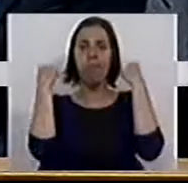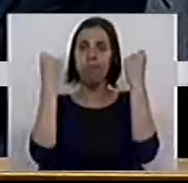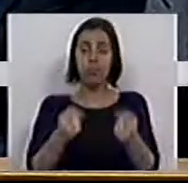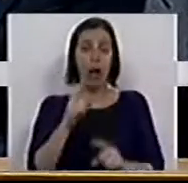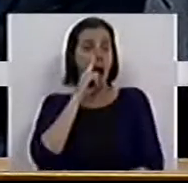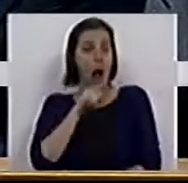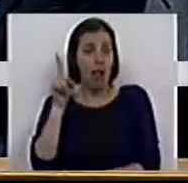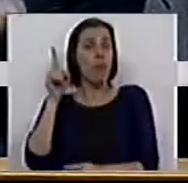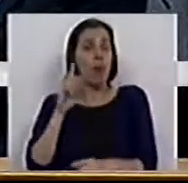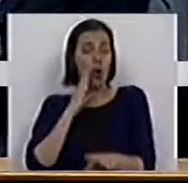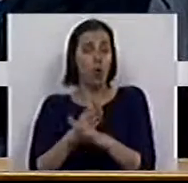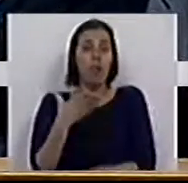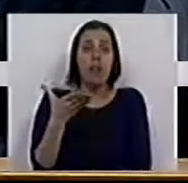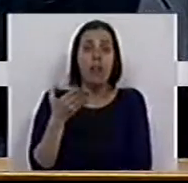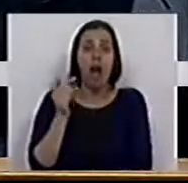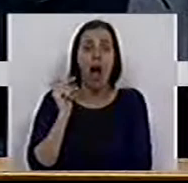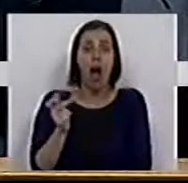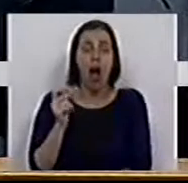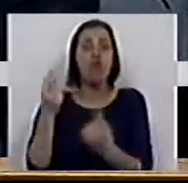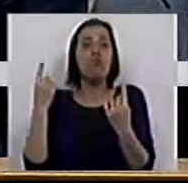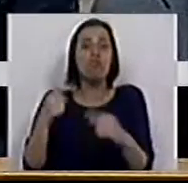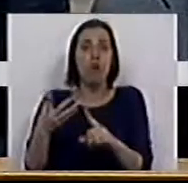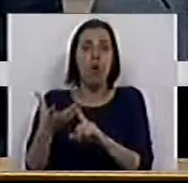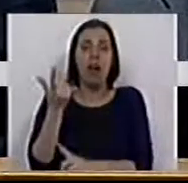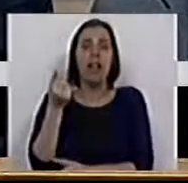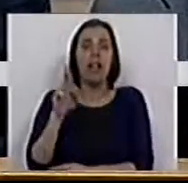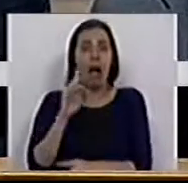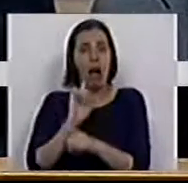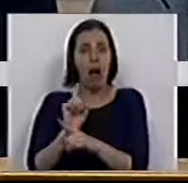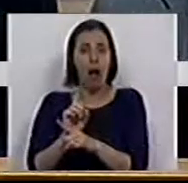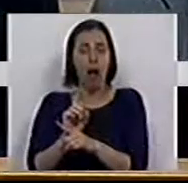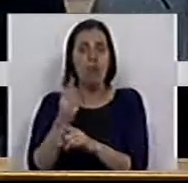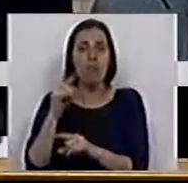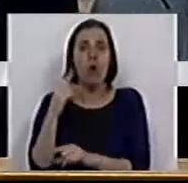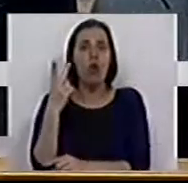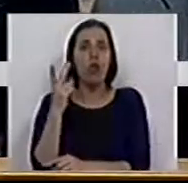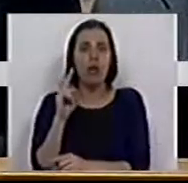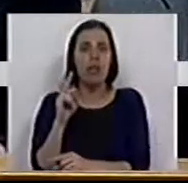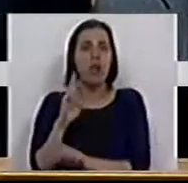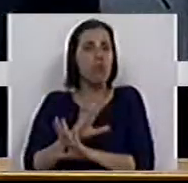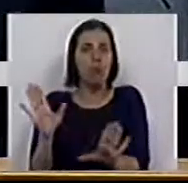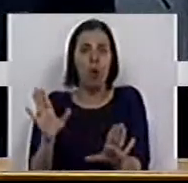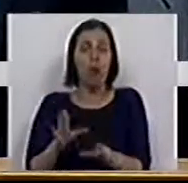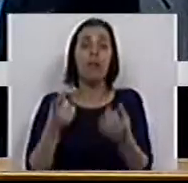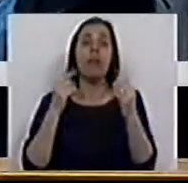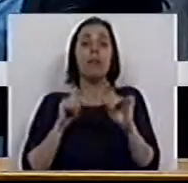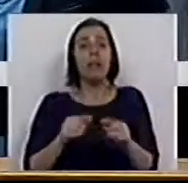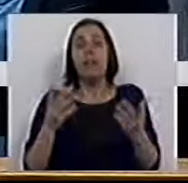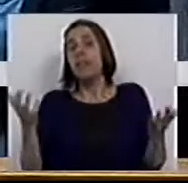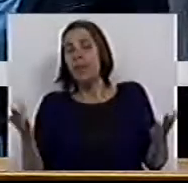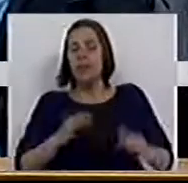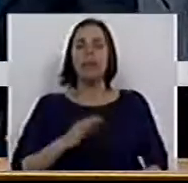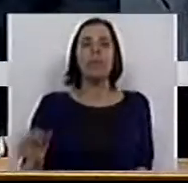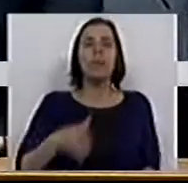mesmo a Alemanha, que nos últimos 17 anos só conseguiu taxas destas durante 2 anos. E, portanto,